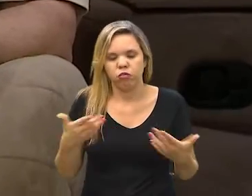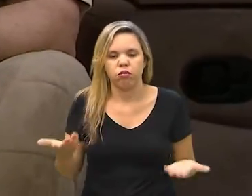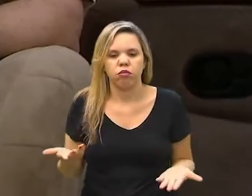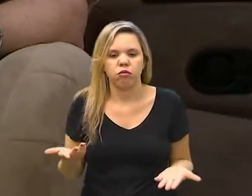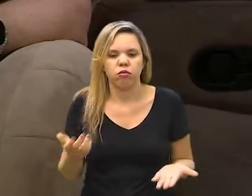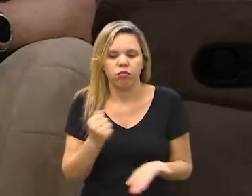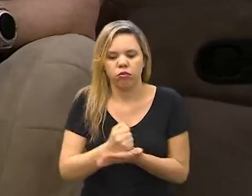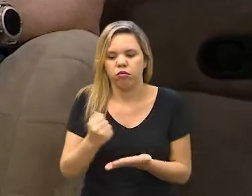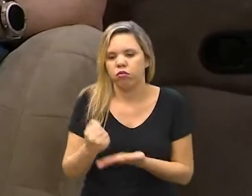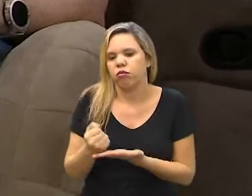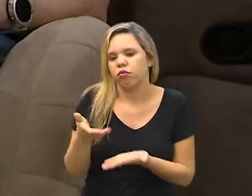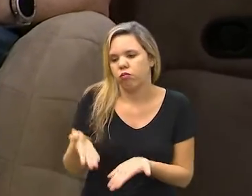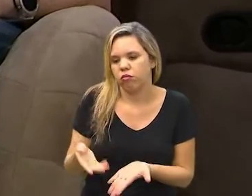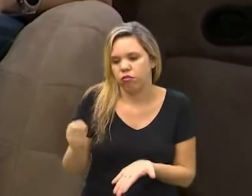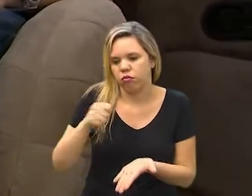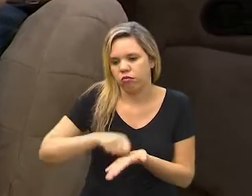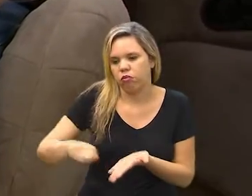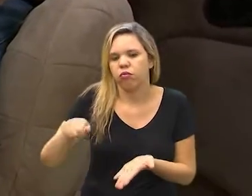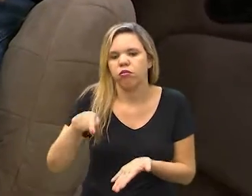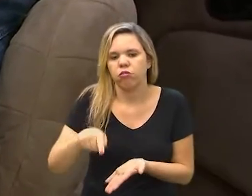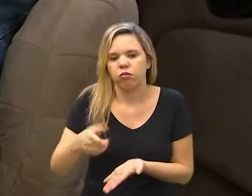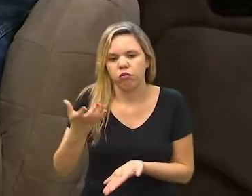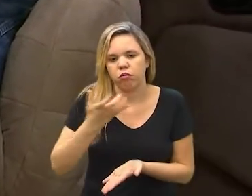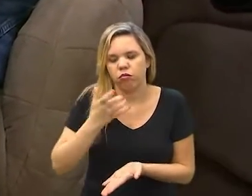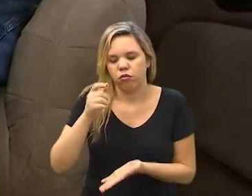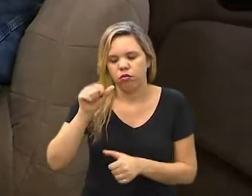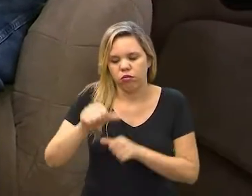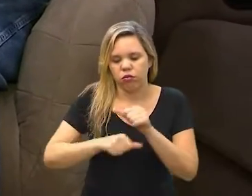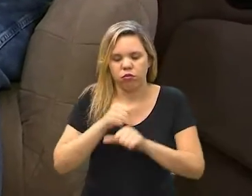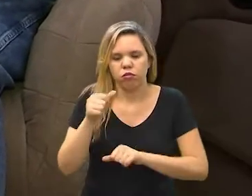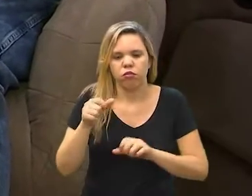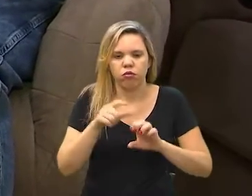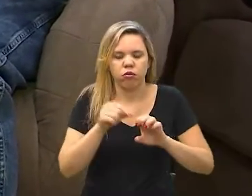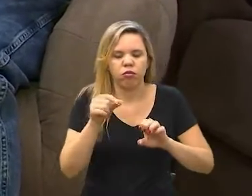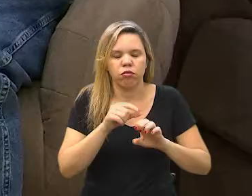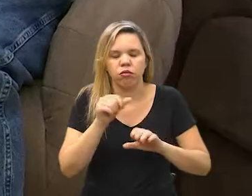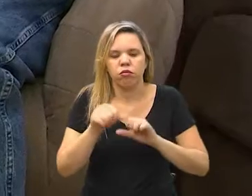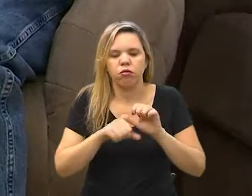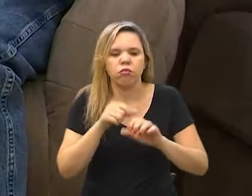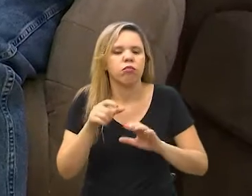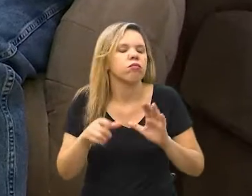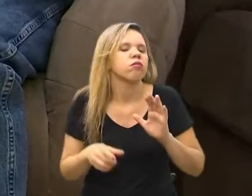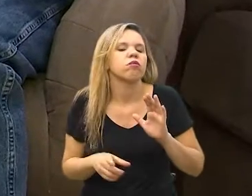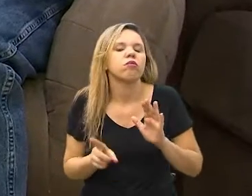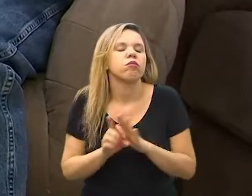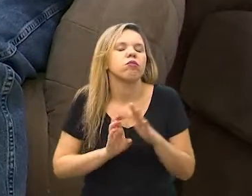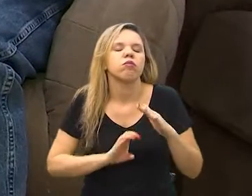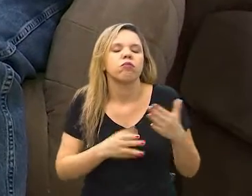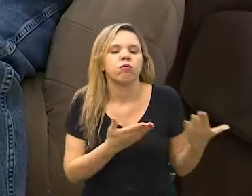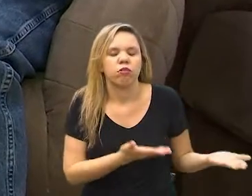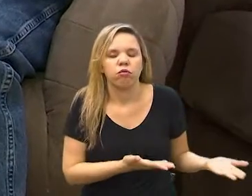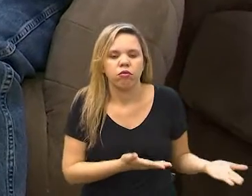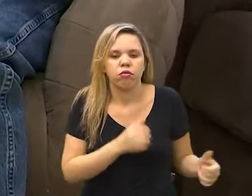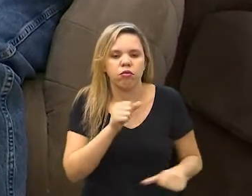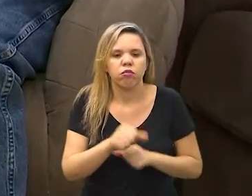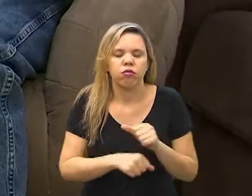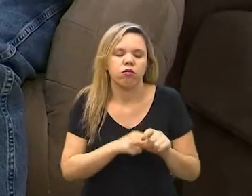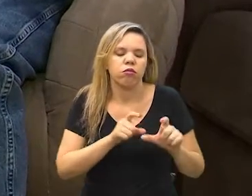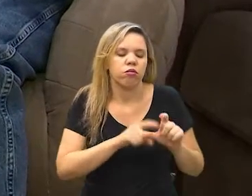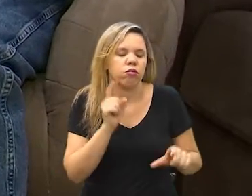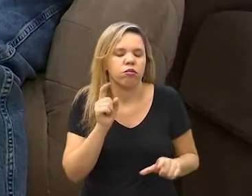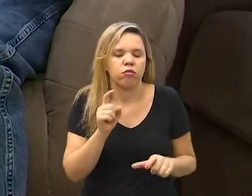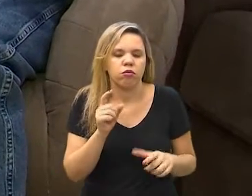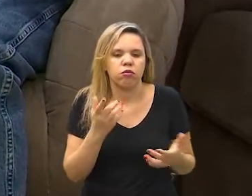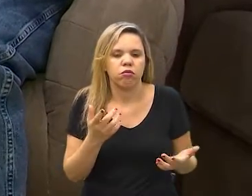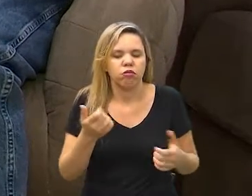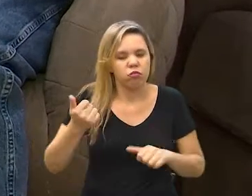com carteira assinada e ela quer ser um empreendedor, ela vai virar autônomo e